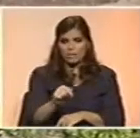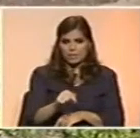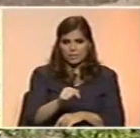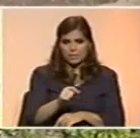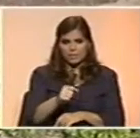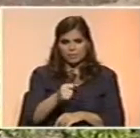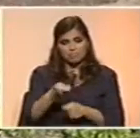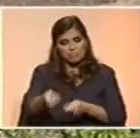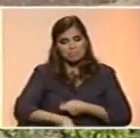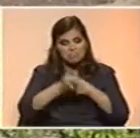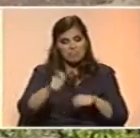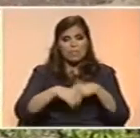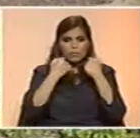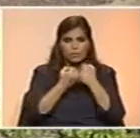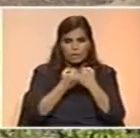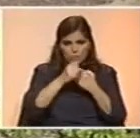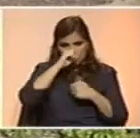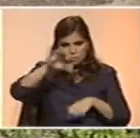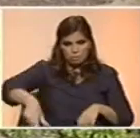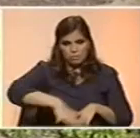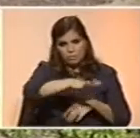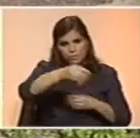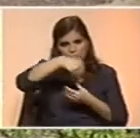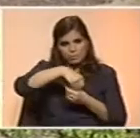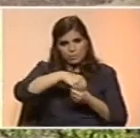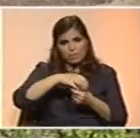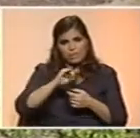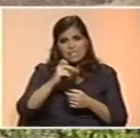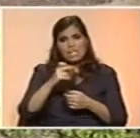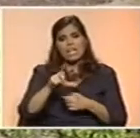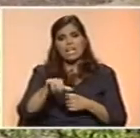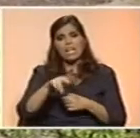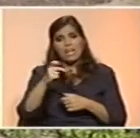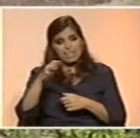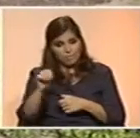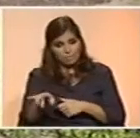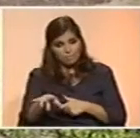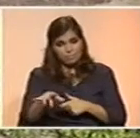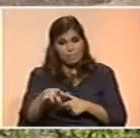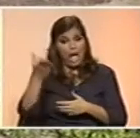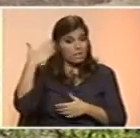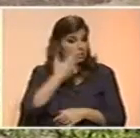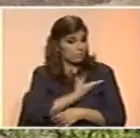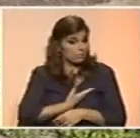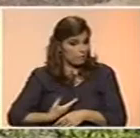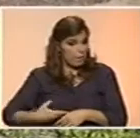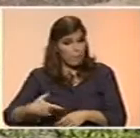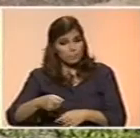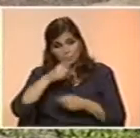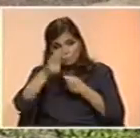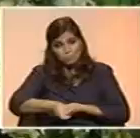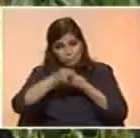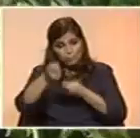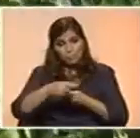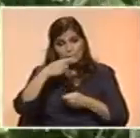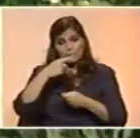hortas sociais. É um terreno que está integrado no complexo das Salinas de Samoco, mas que era um terreno agrícola. E a ideia foi